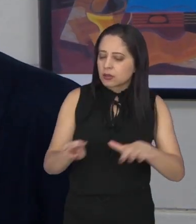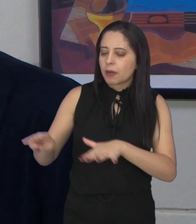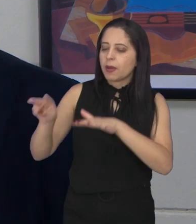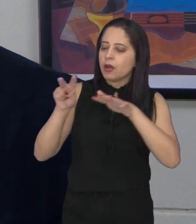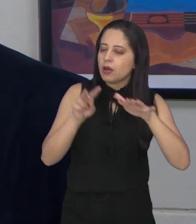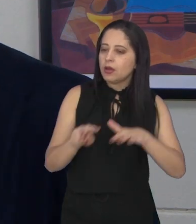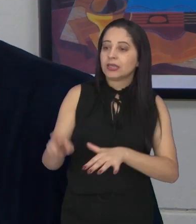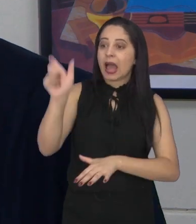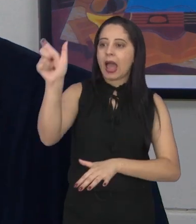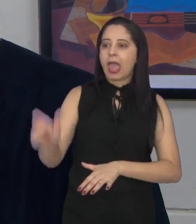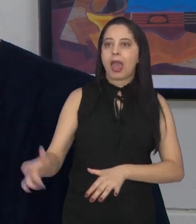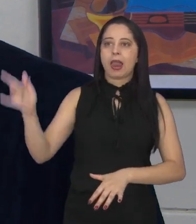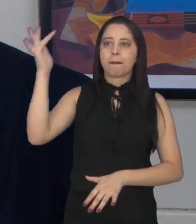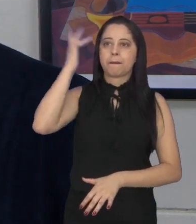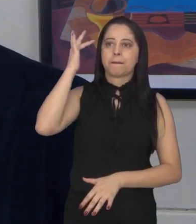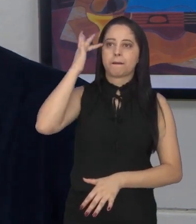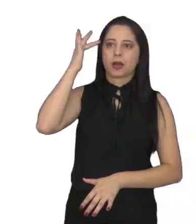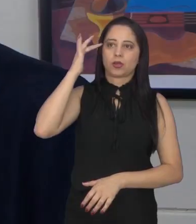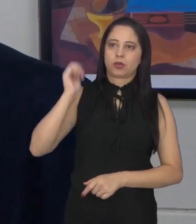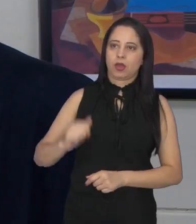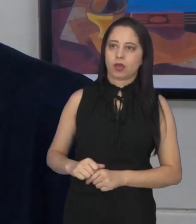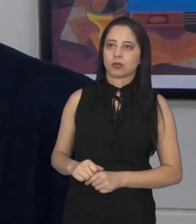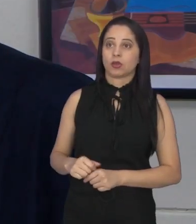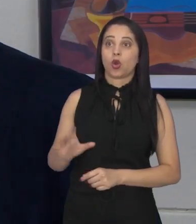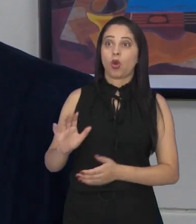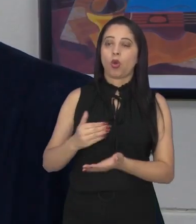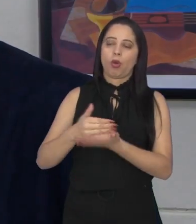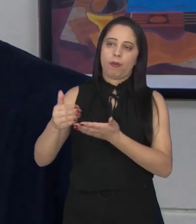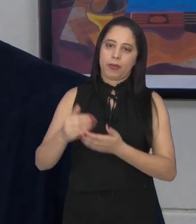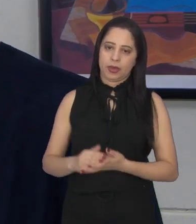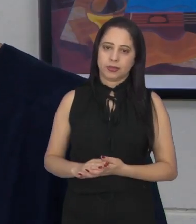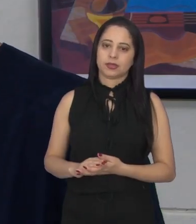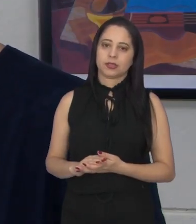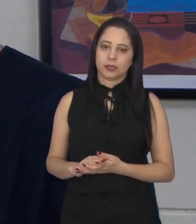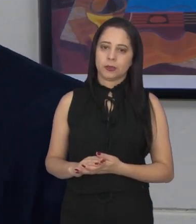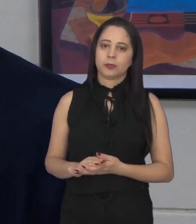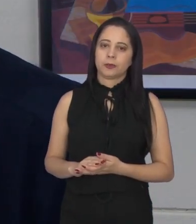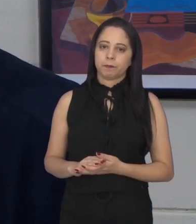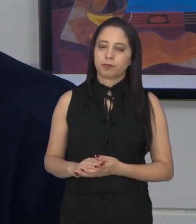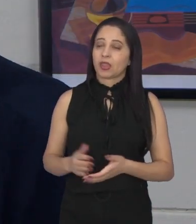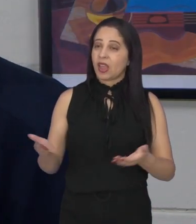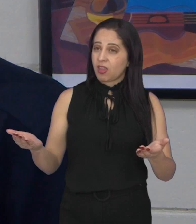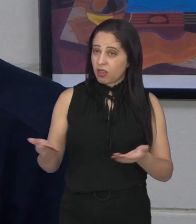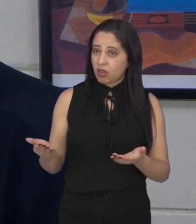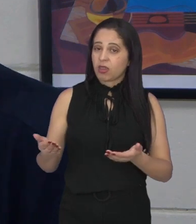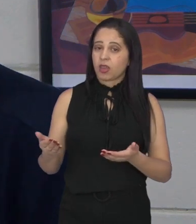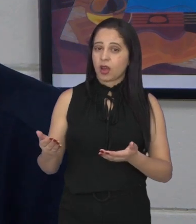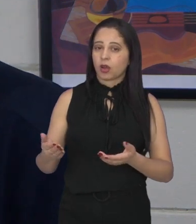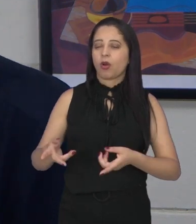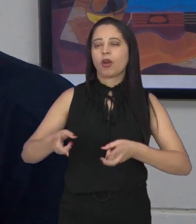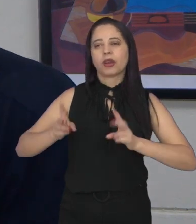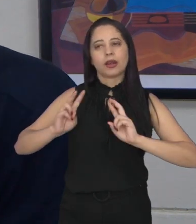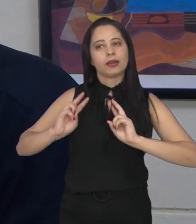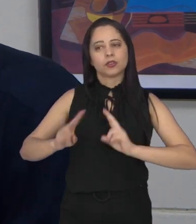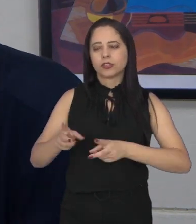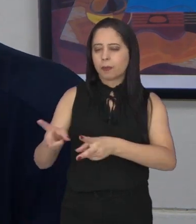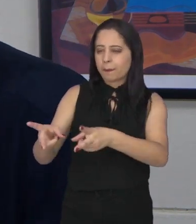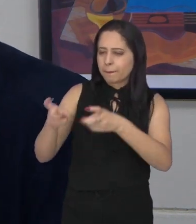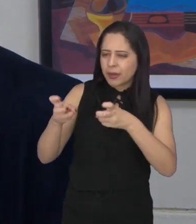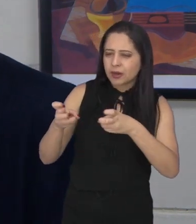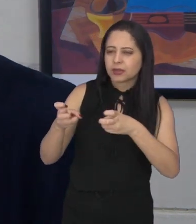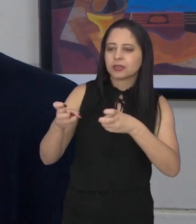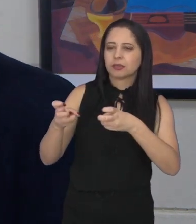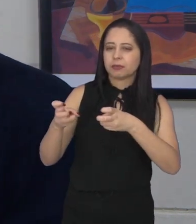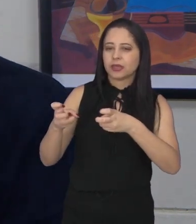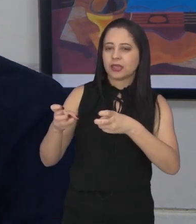semanas, o amadurecimento da fala. E agora, com o nosso acolhimento, a gente está vendo que está tendo essa demanda maior de identificar o